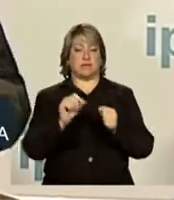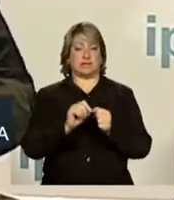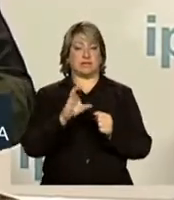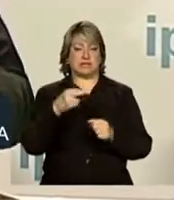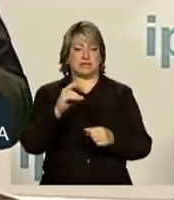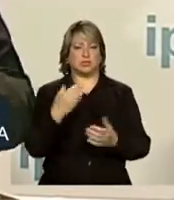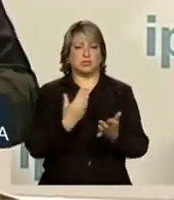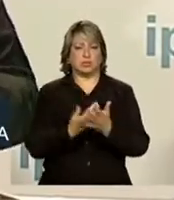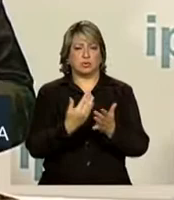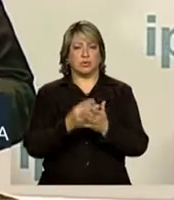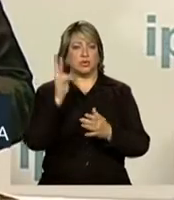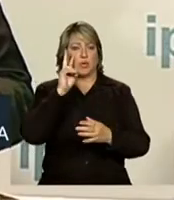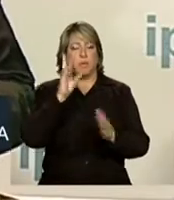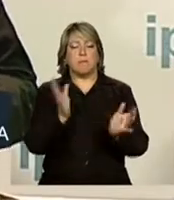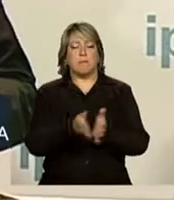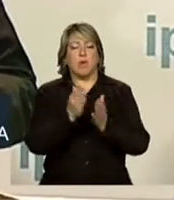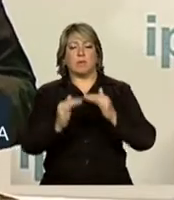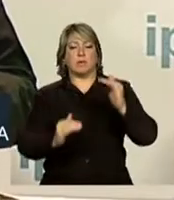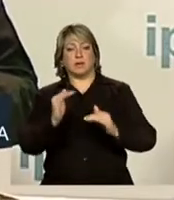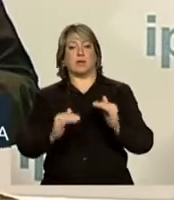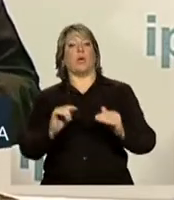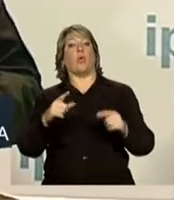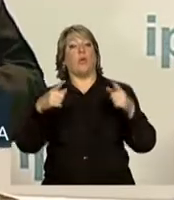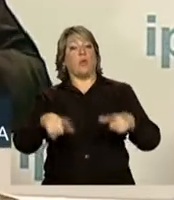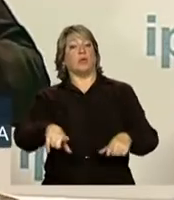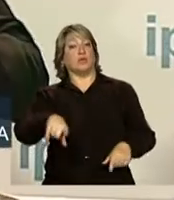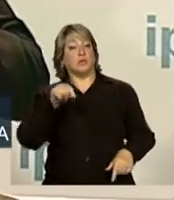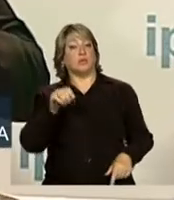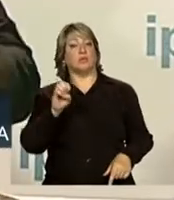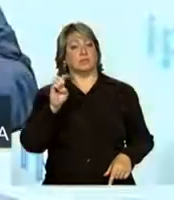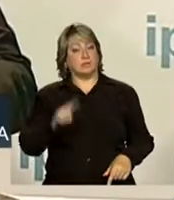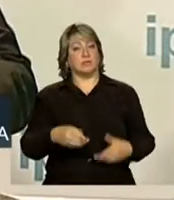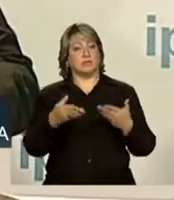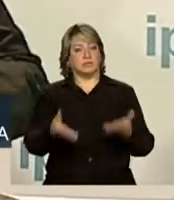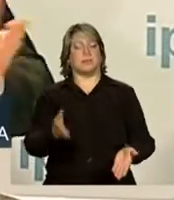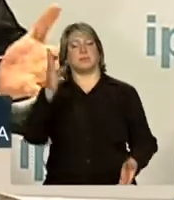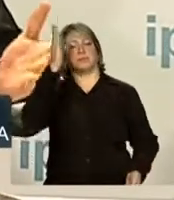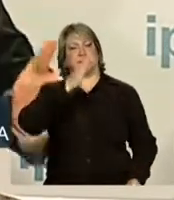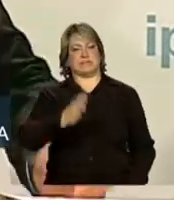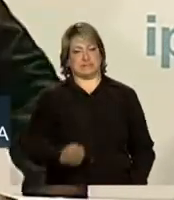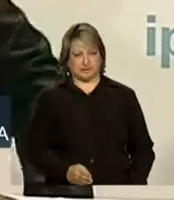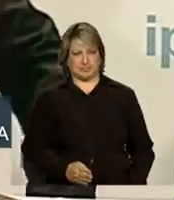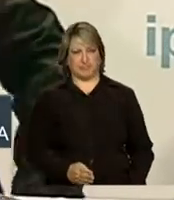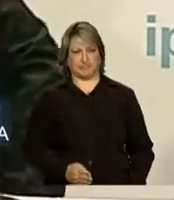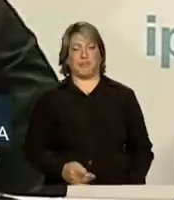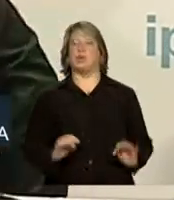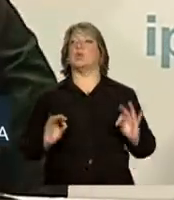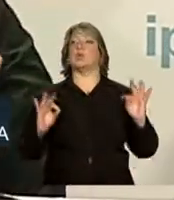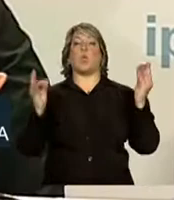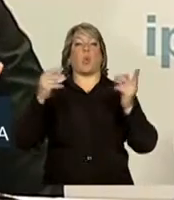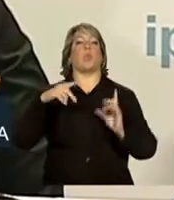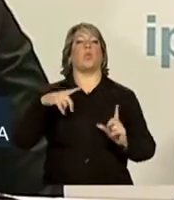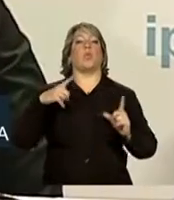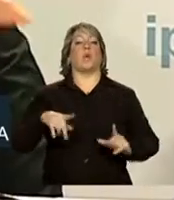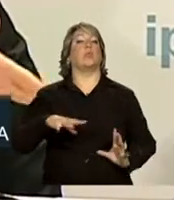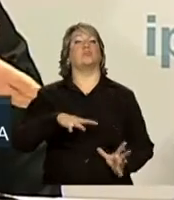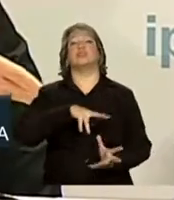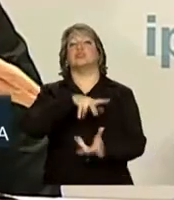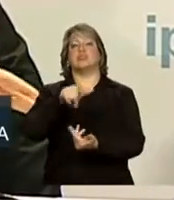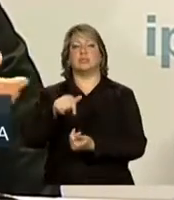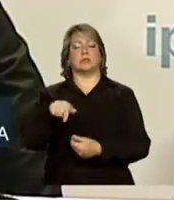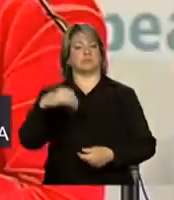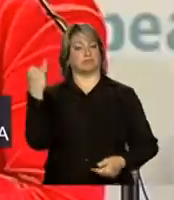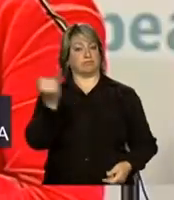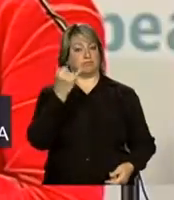centro de estudos de pobreza e desigualdade, e o local escolhido foi no Brasil, de todos os lugares do mundo. Isso reflete o peso, e junto